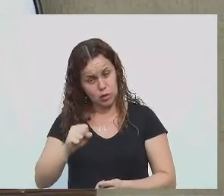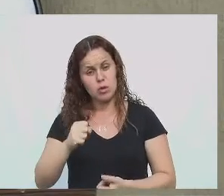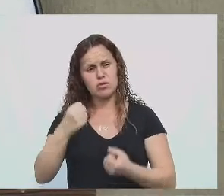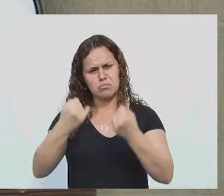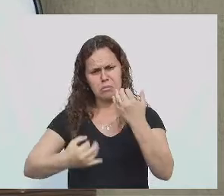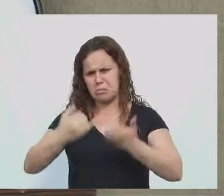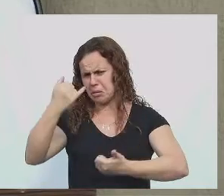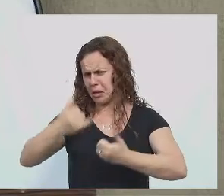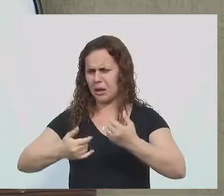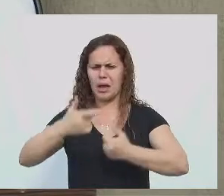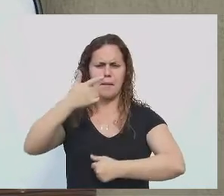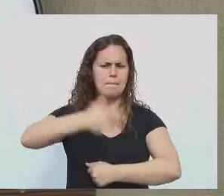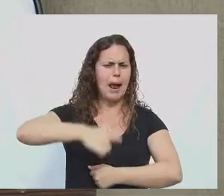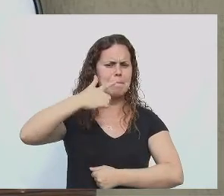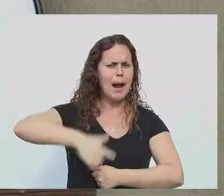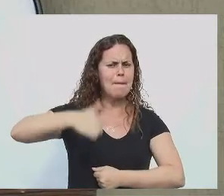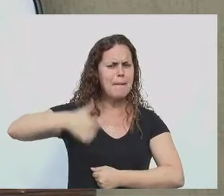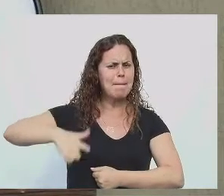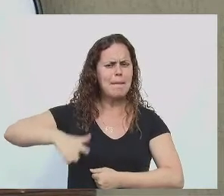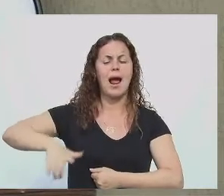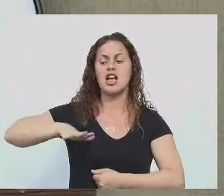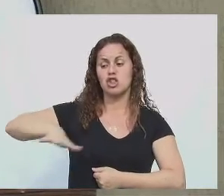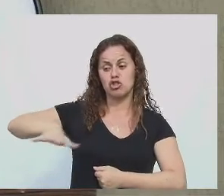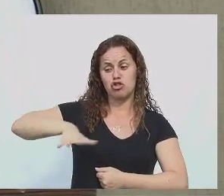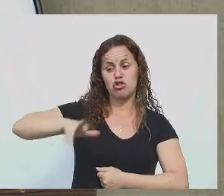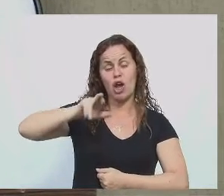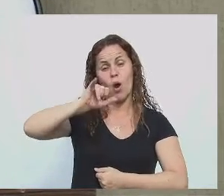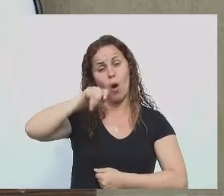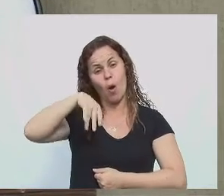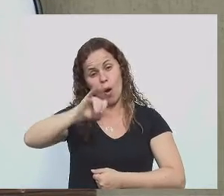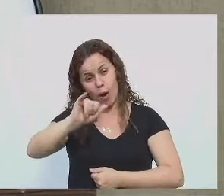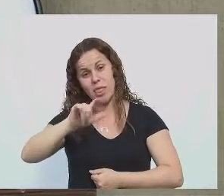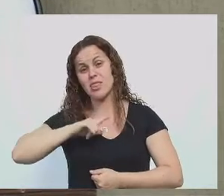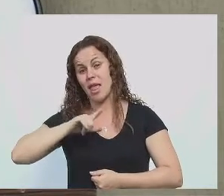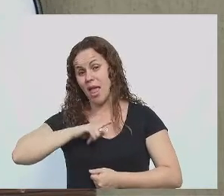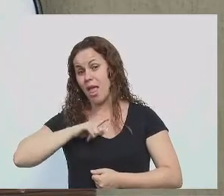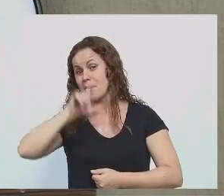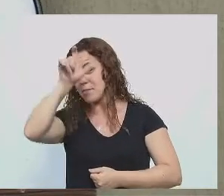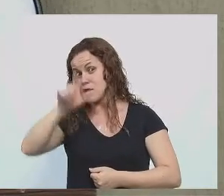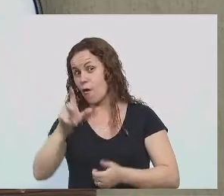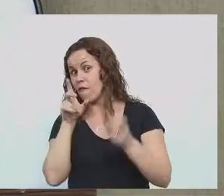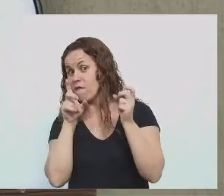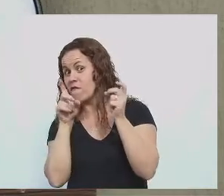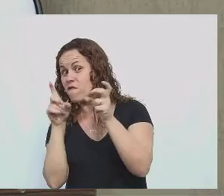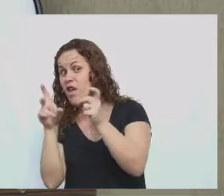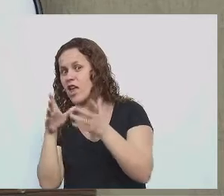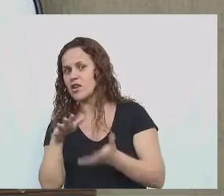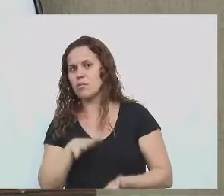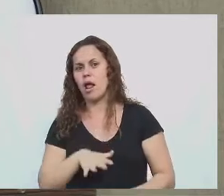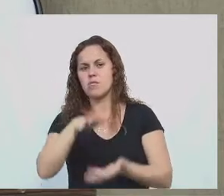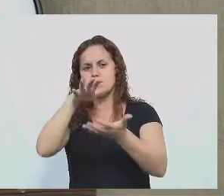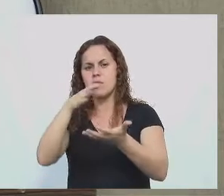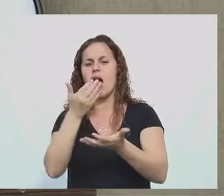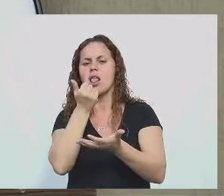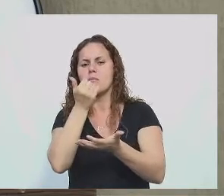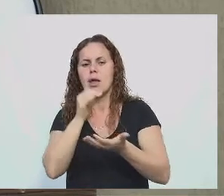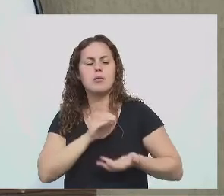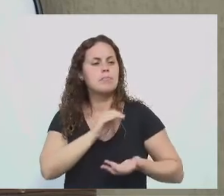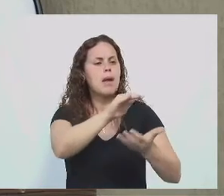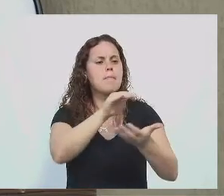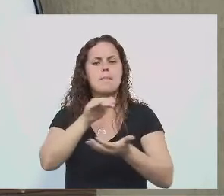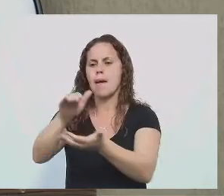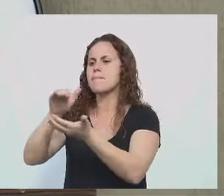aqui, o vereador DJ Rony, eu lembro, que falou, tem muita gente que vende seu voto por uma cesta básica, eu acho um